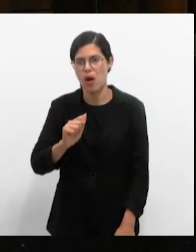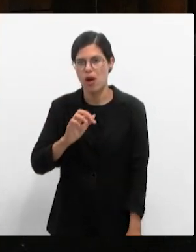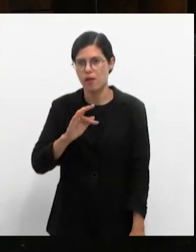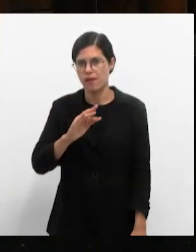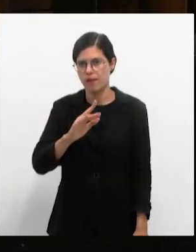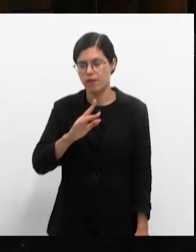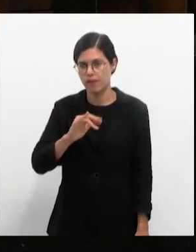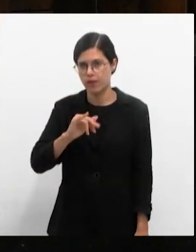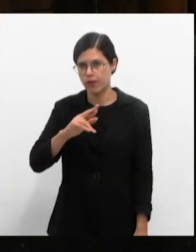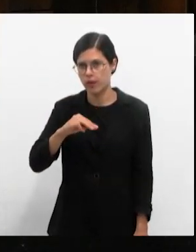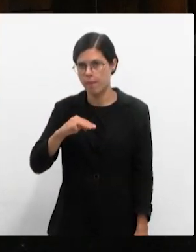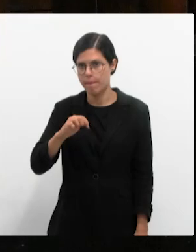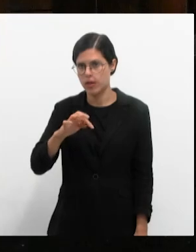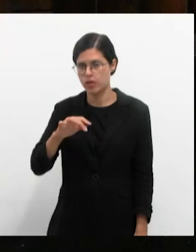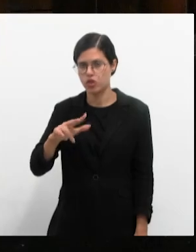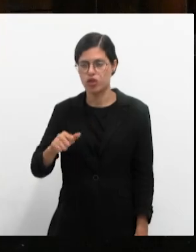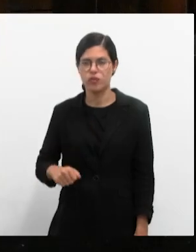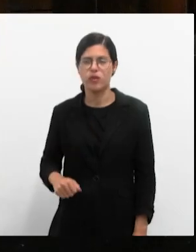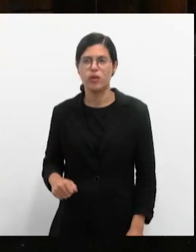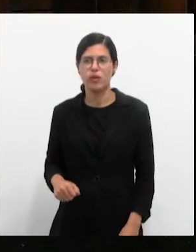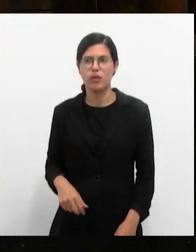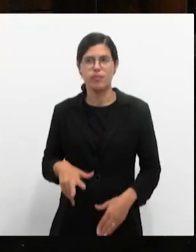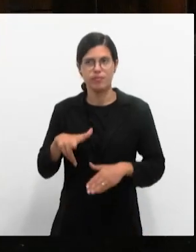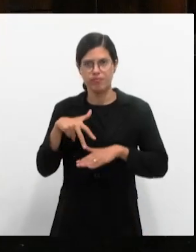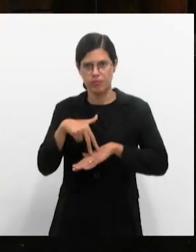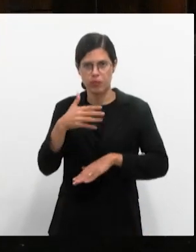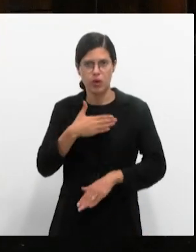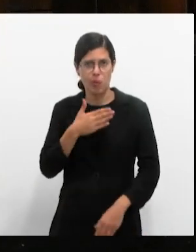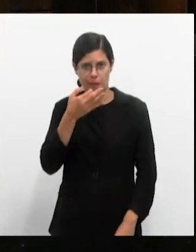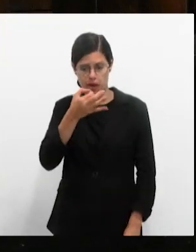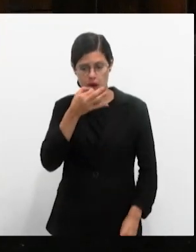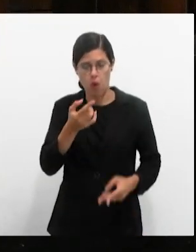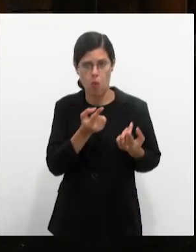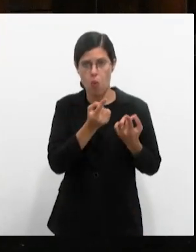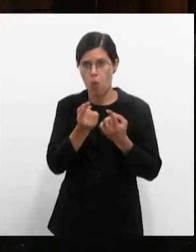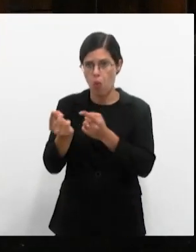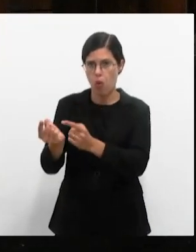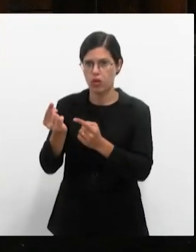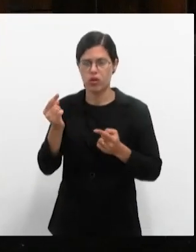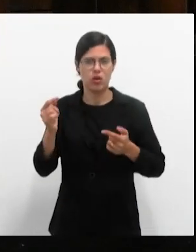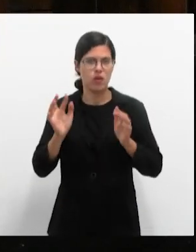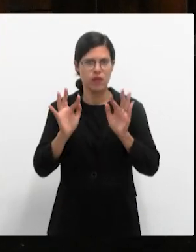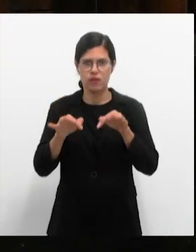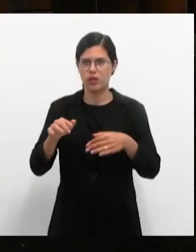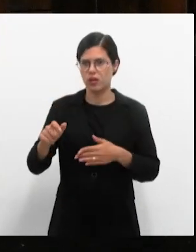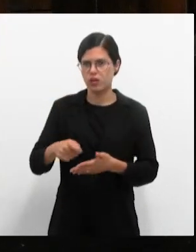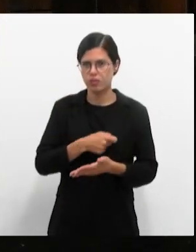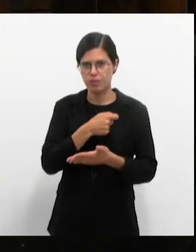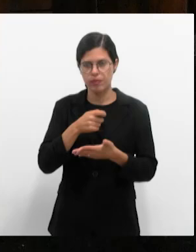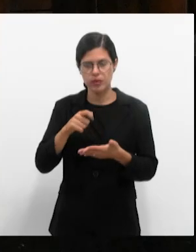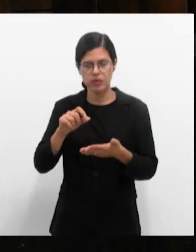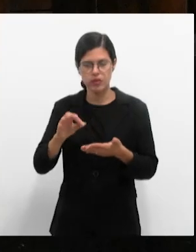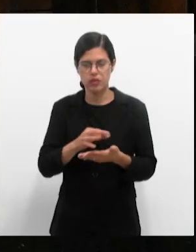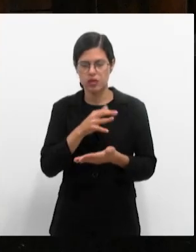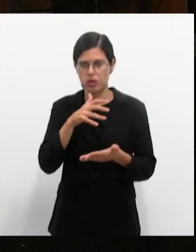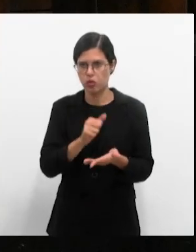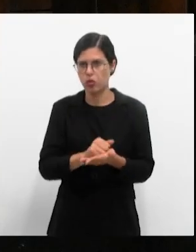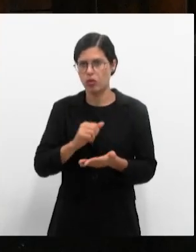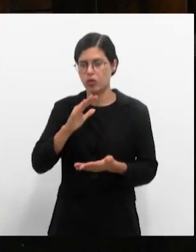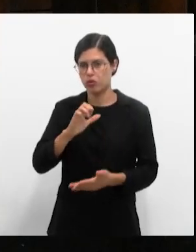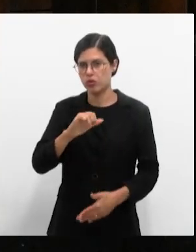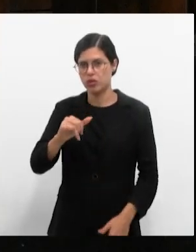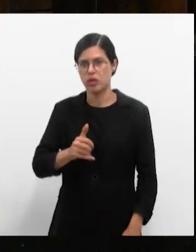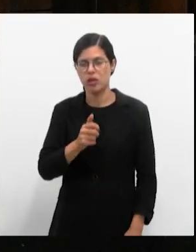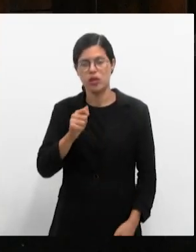histórica. Então, deixo aqui meu posicionamento contrário ao fim das matrículas no SEJA e exijo, em certa